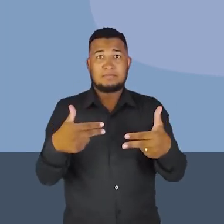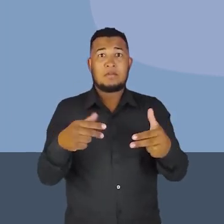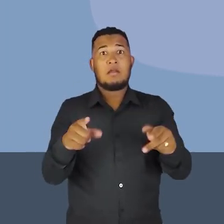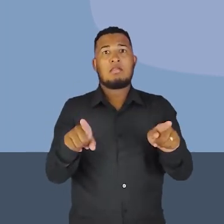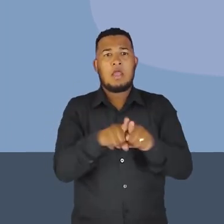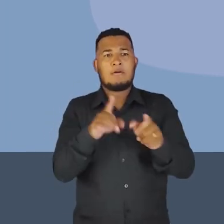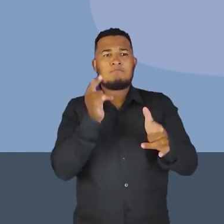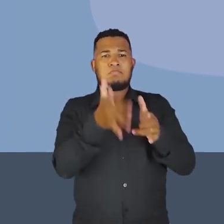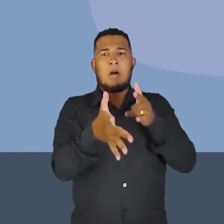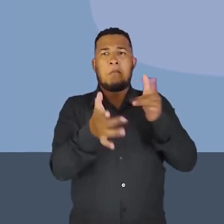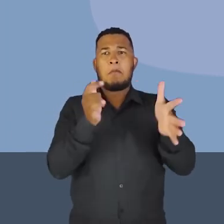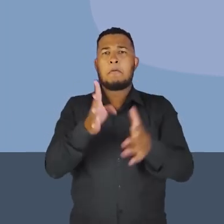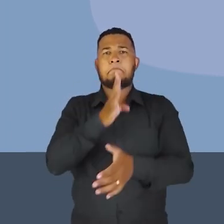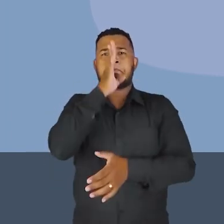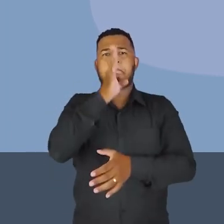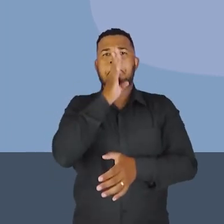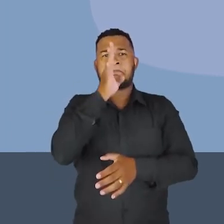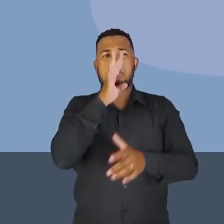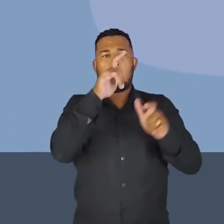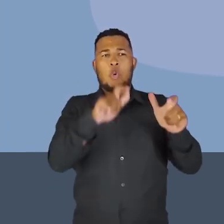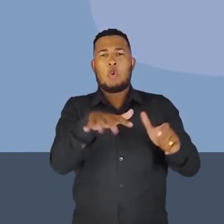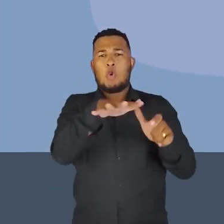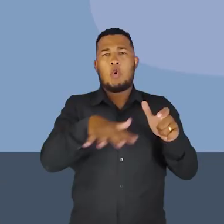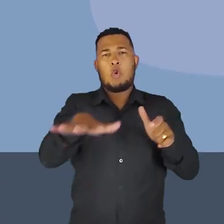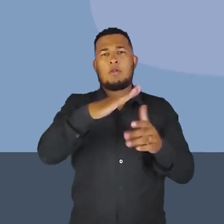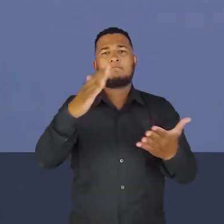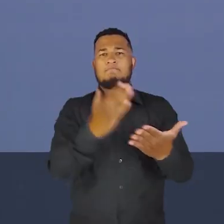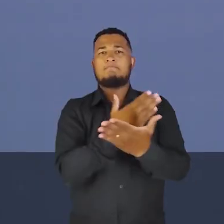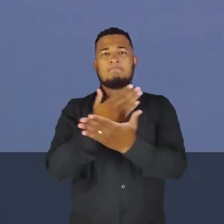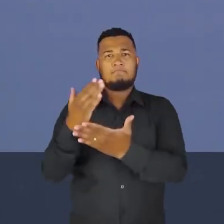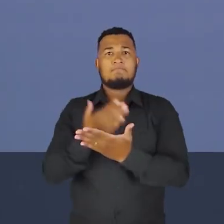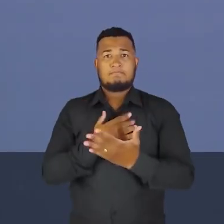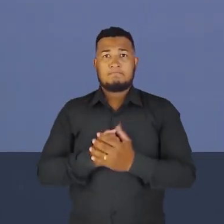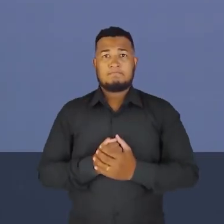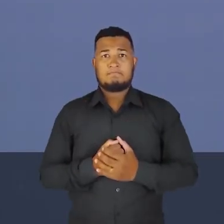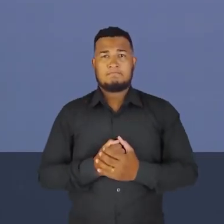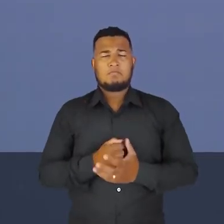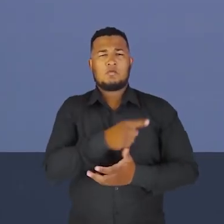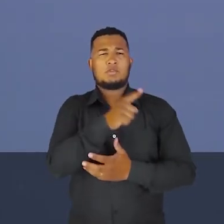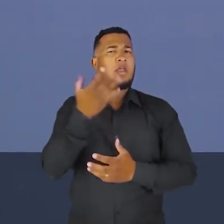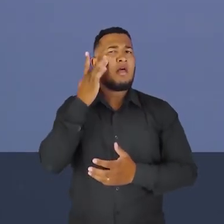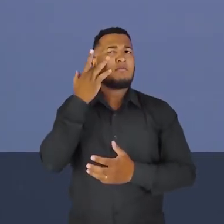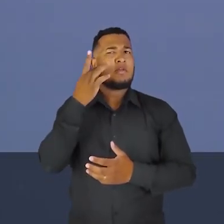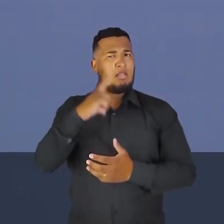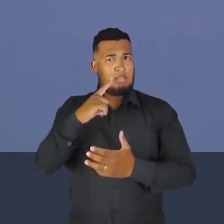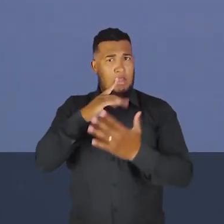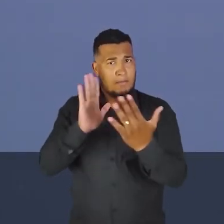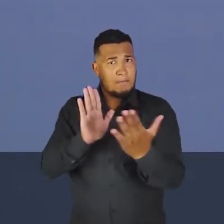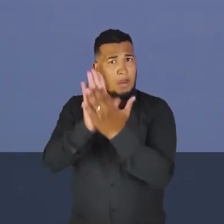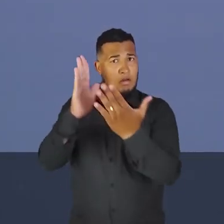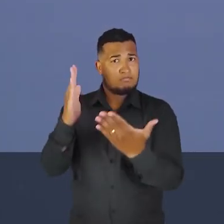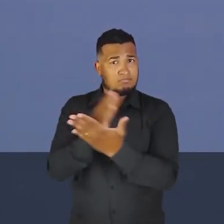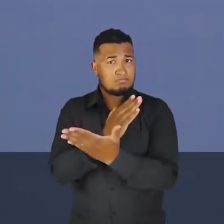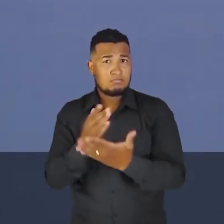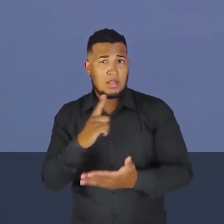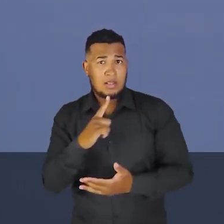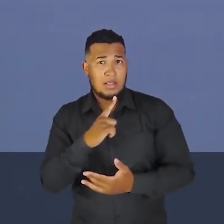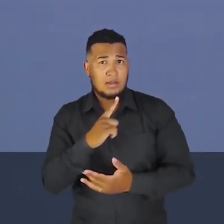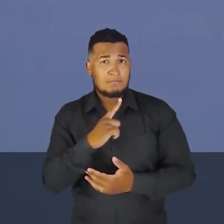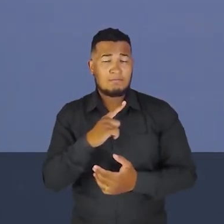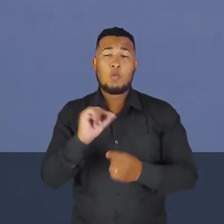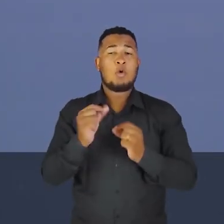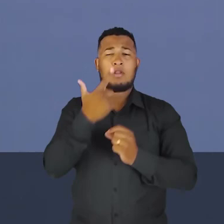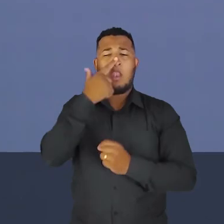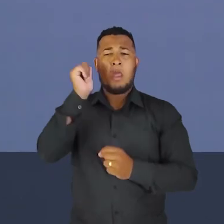lançados indevidamente em alguns espaços. Volta aqui para mim. Vocês acham que tem algum impacto? Quais serão os impactos que esses resíduos